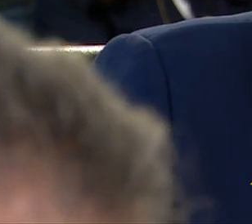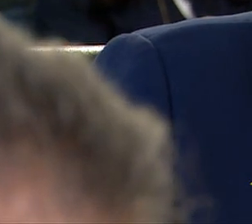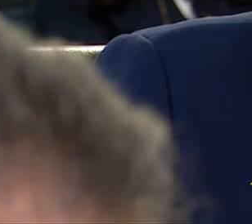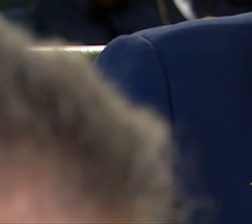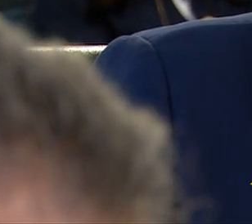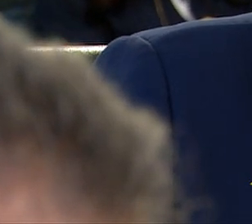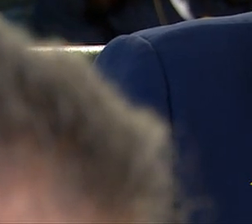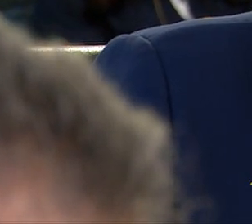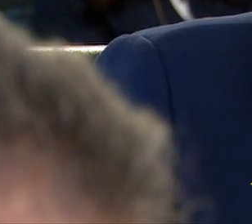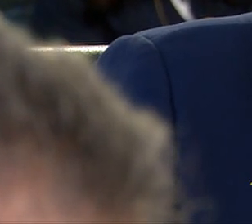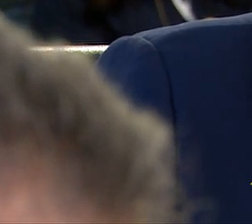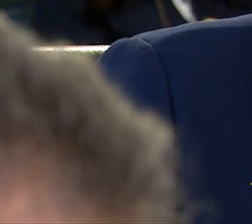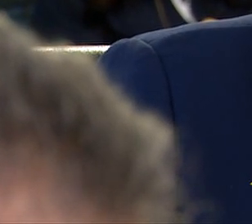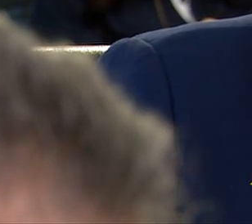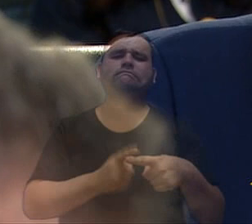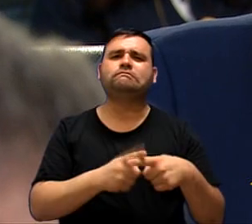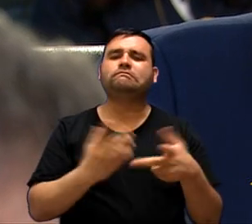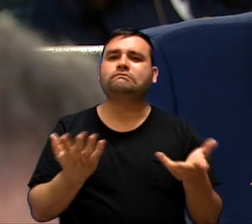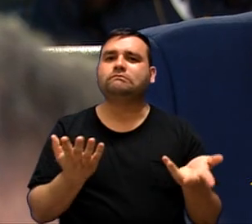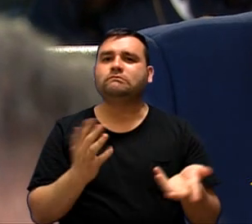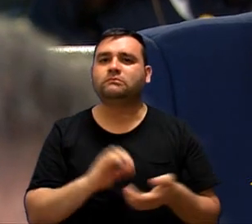essa diferença? Só para eu entender.